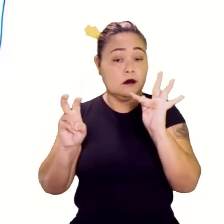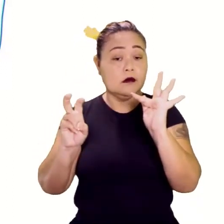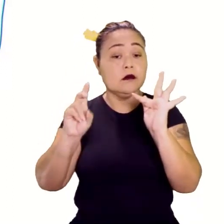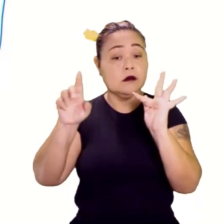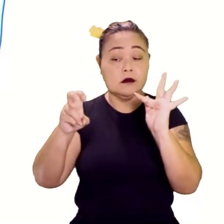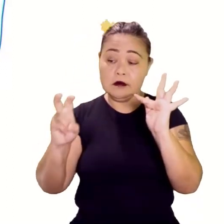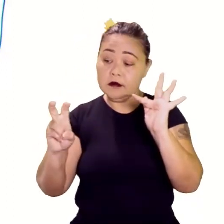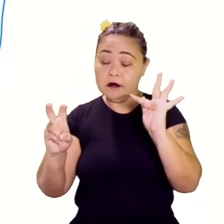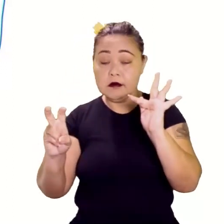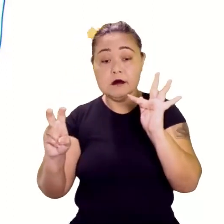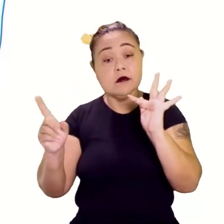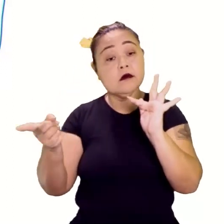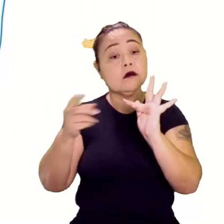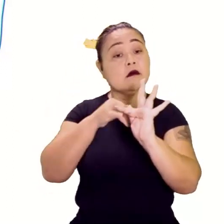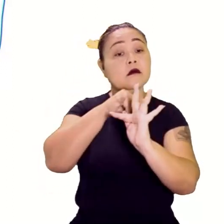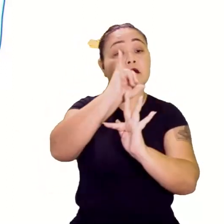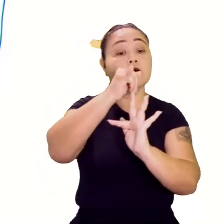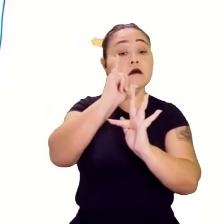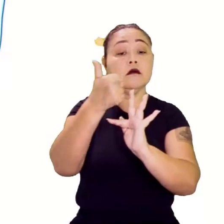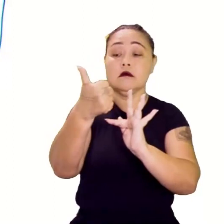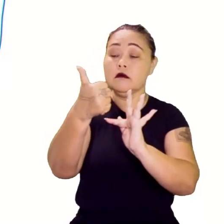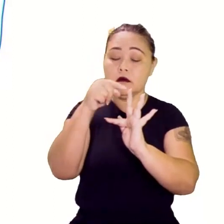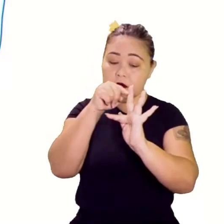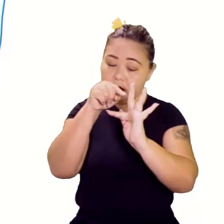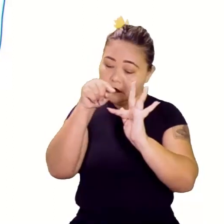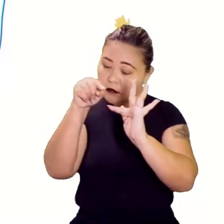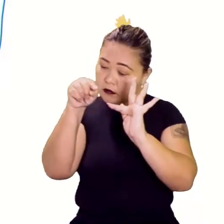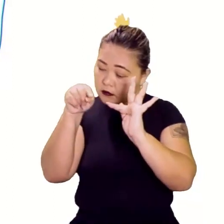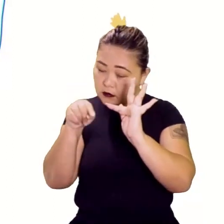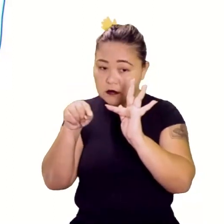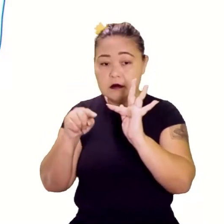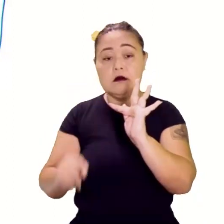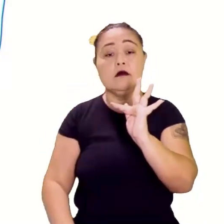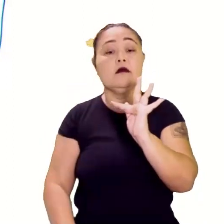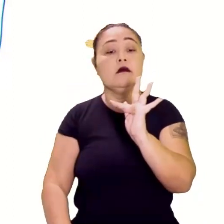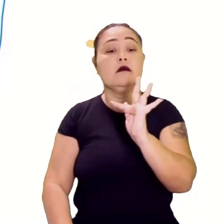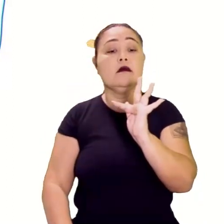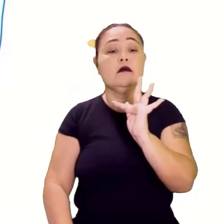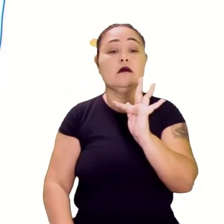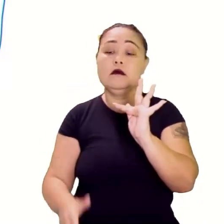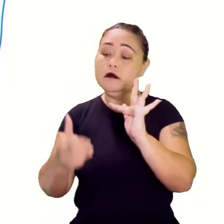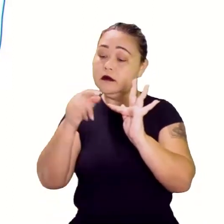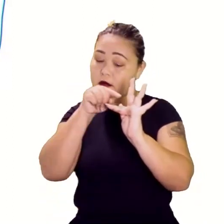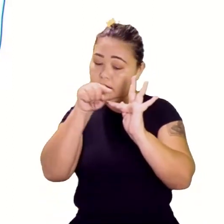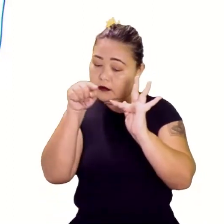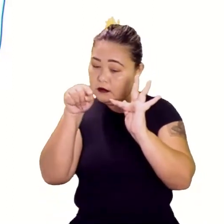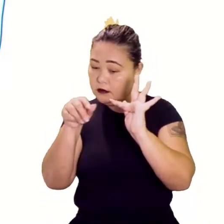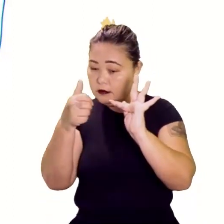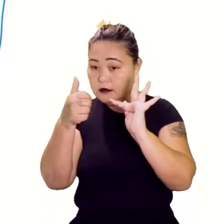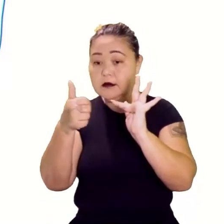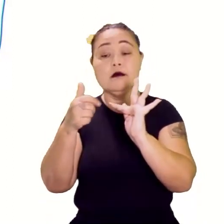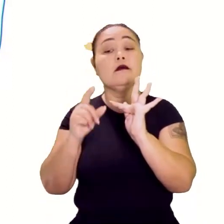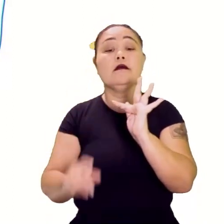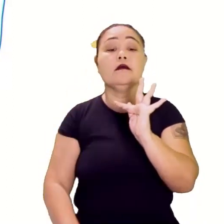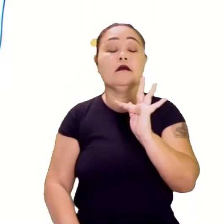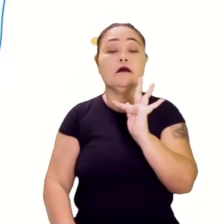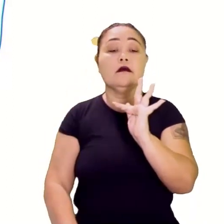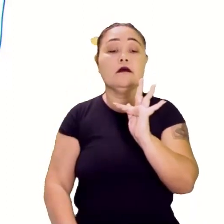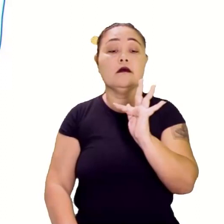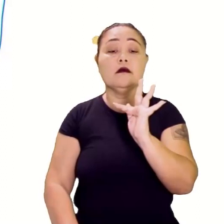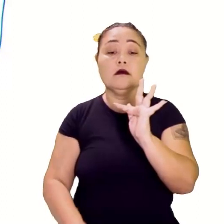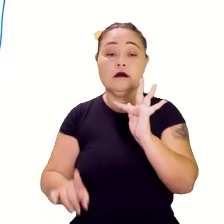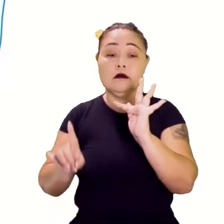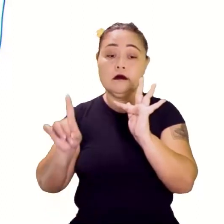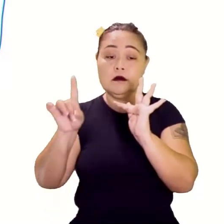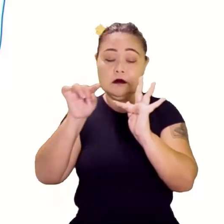5 para x, eu tenho quanto para y? 1, né? Então, aqui o pontinho. E agora